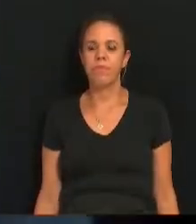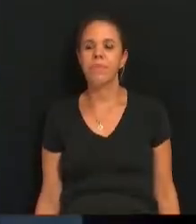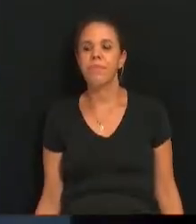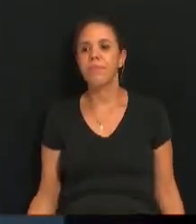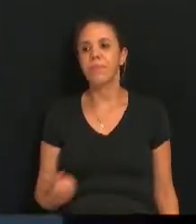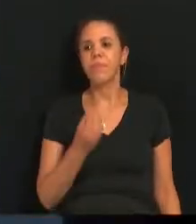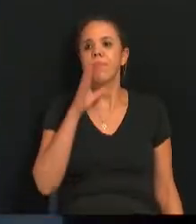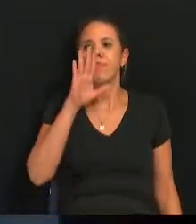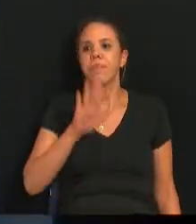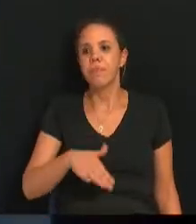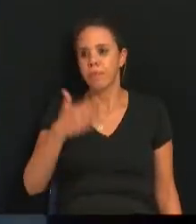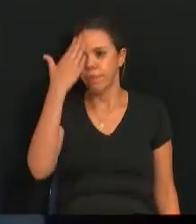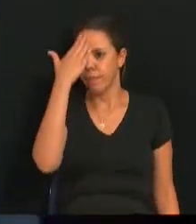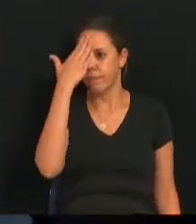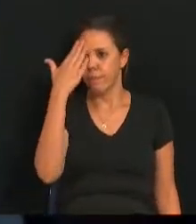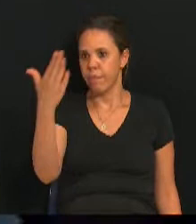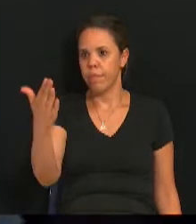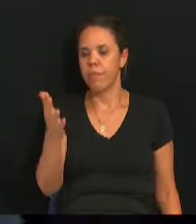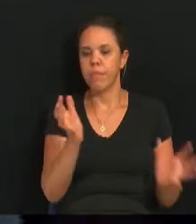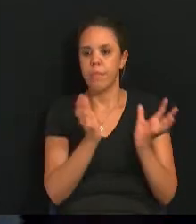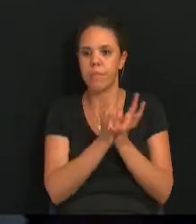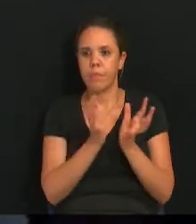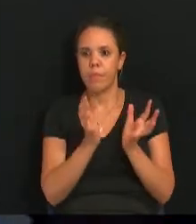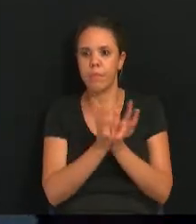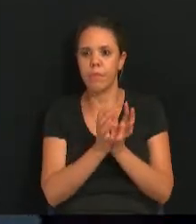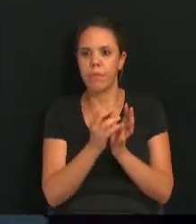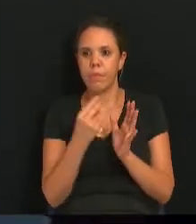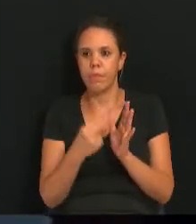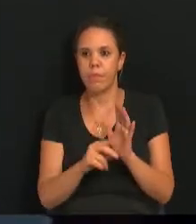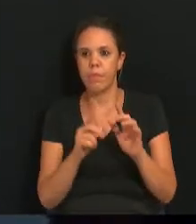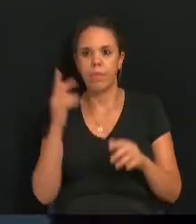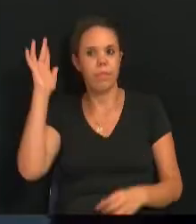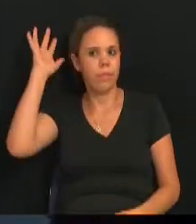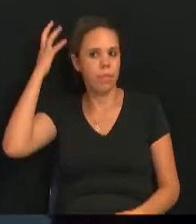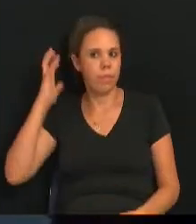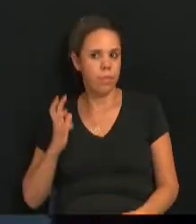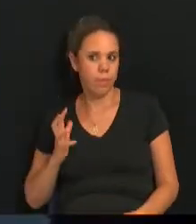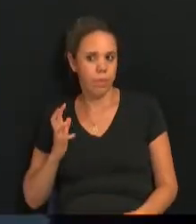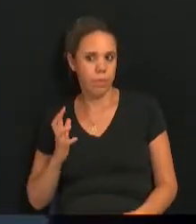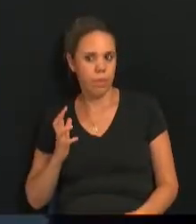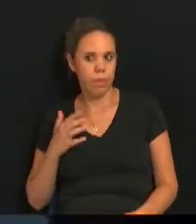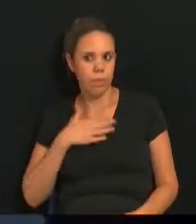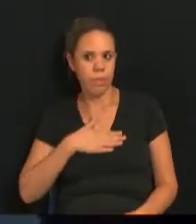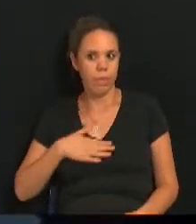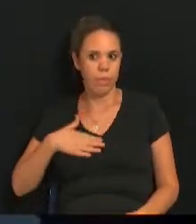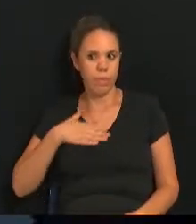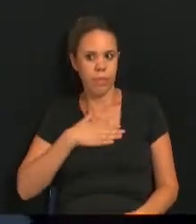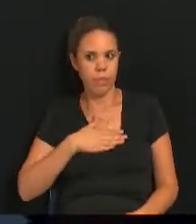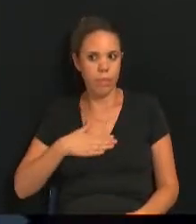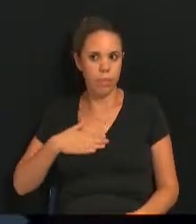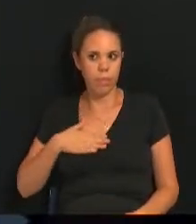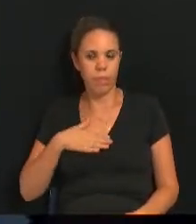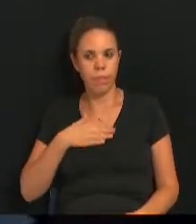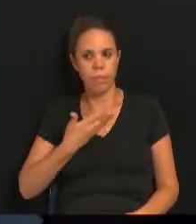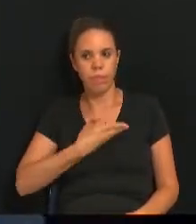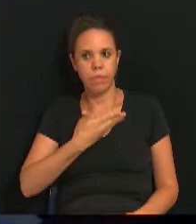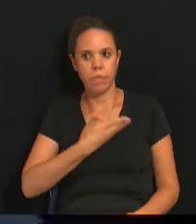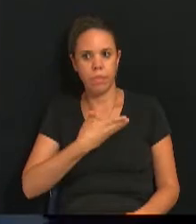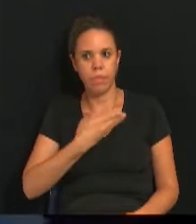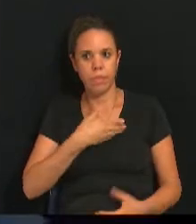Eu queria agradecer à comissão, em nome aqui da Guida, e é um prazer aqui estar com os colegas de luta